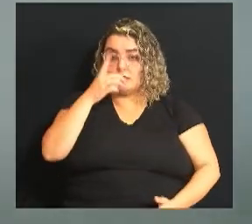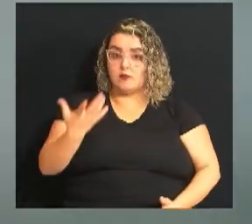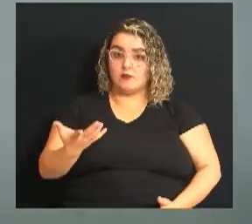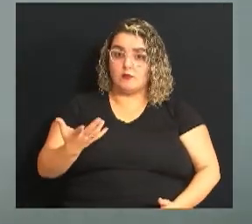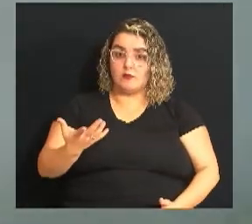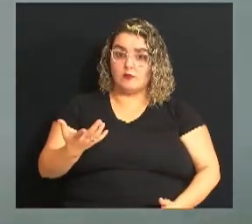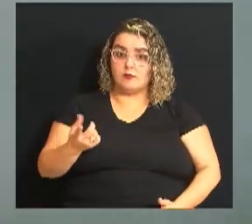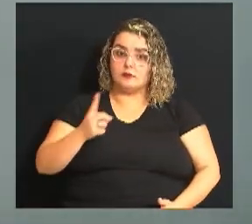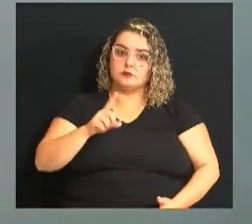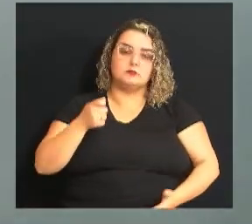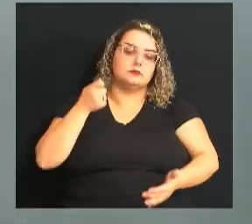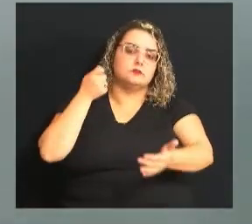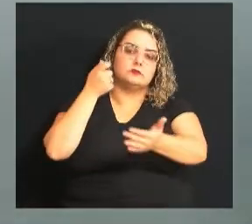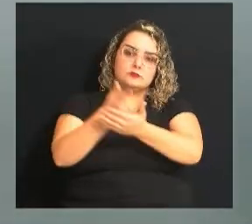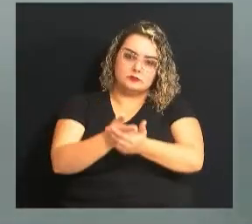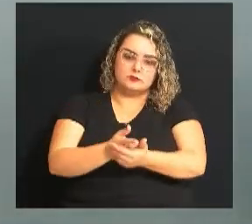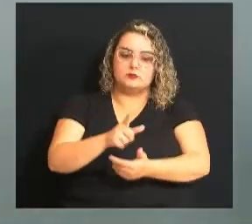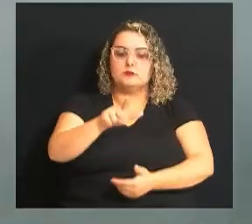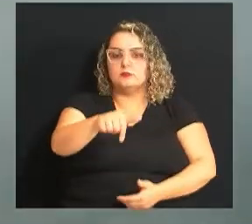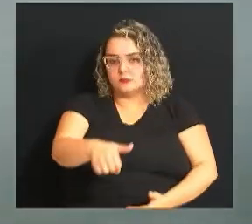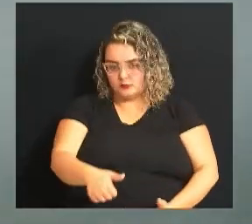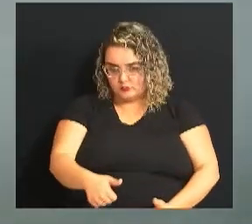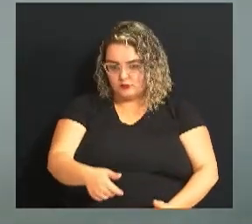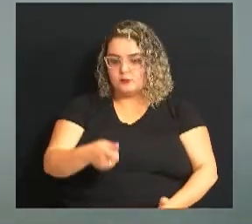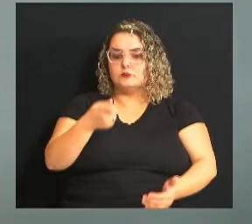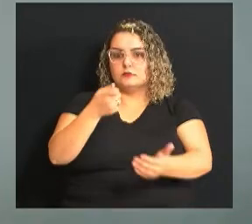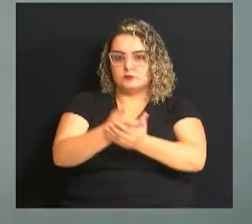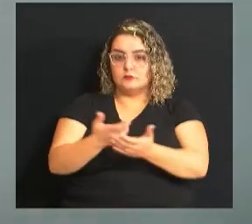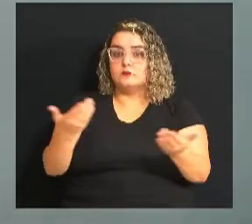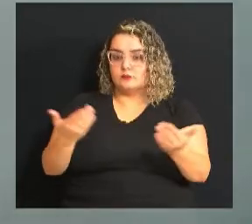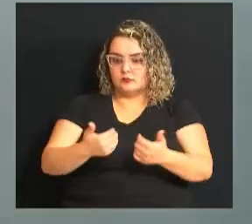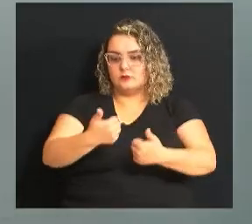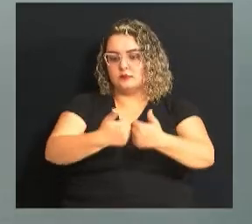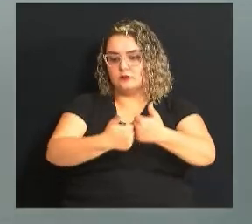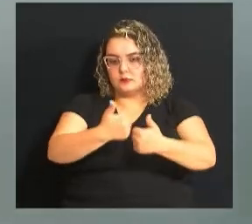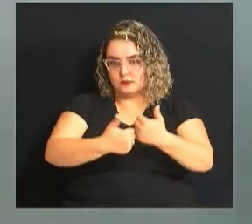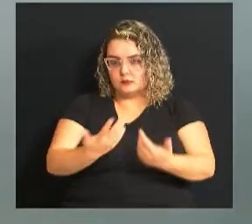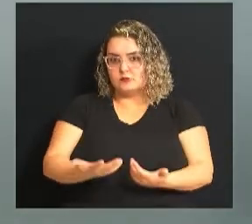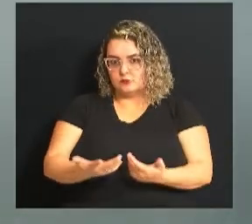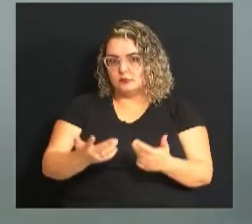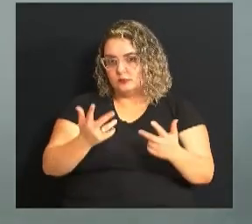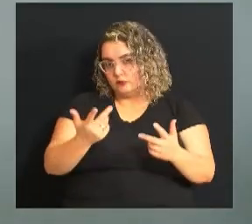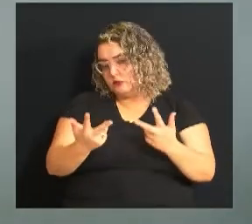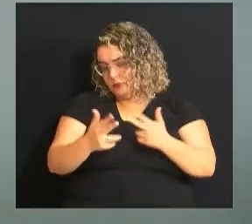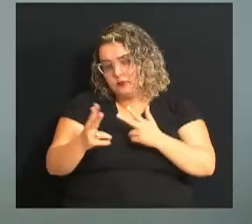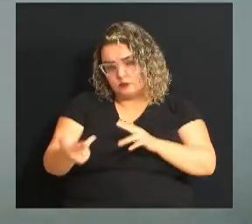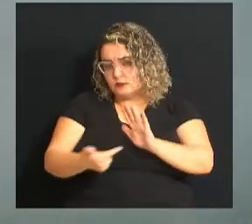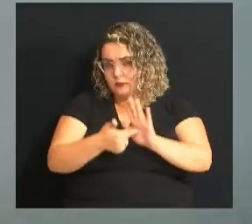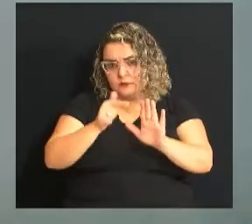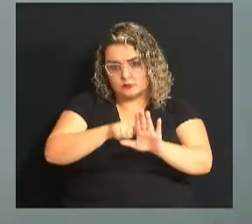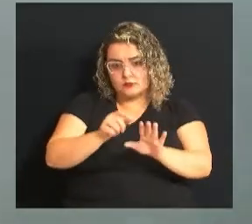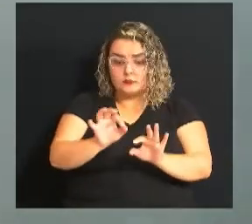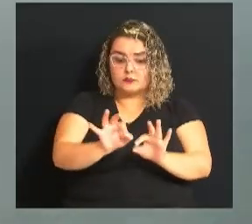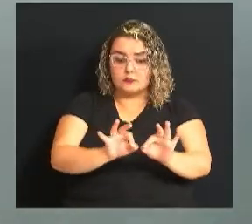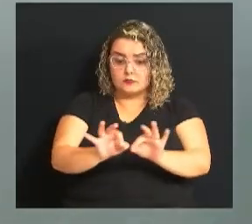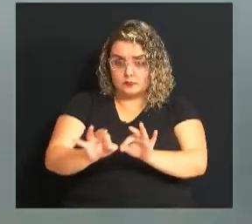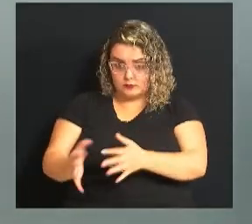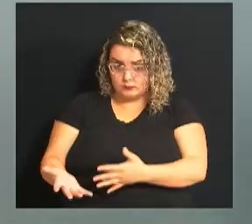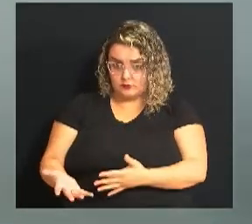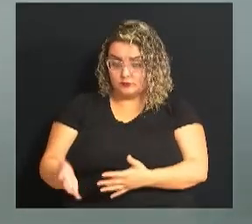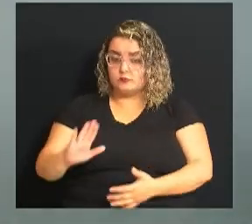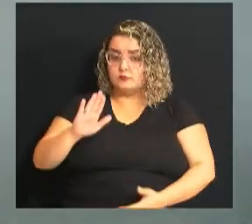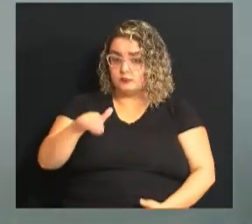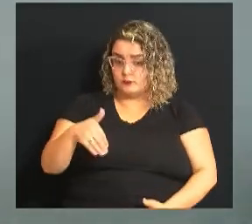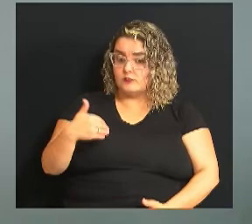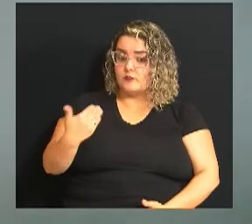para comprar mais tarde, eu vou comprar agora o arroz. Então, é tudo planejamento. A partir do momento que a